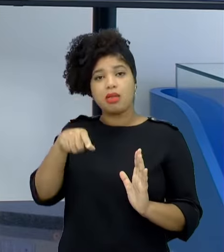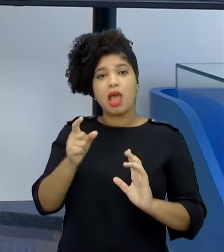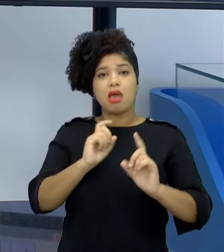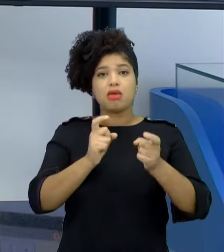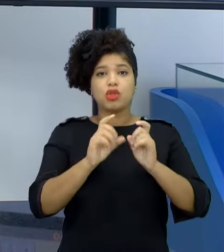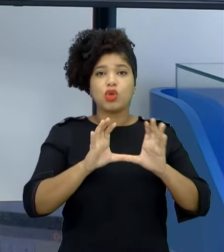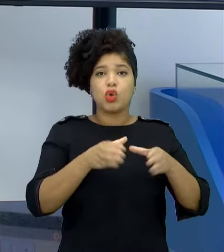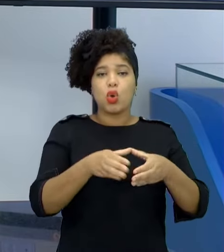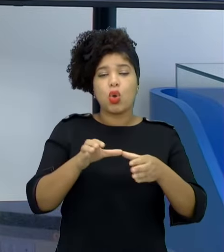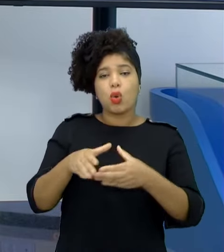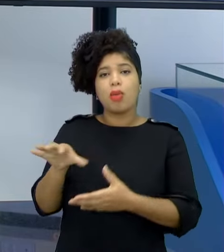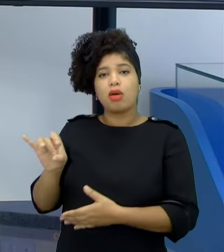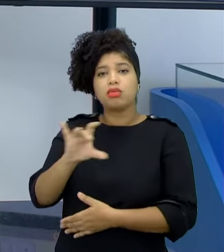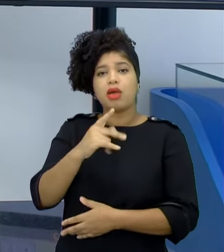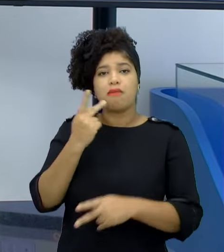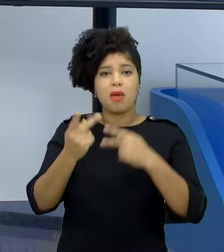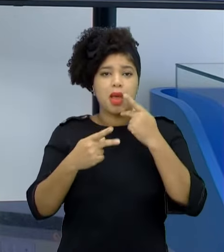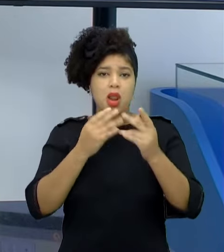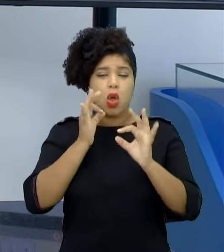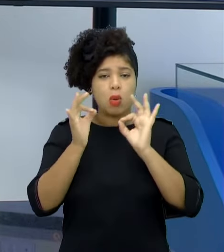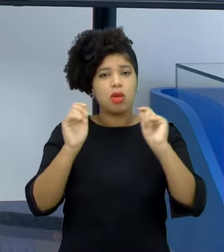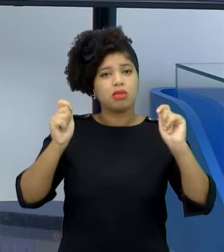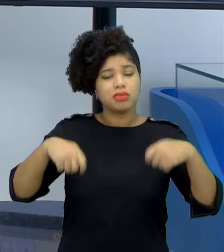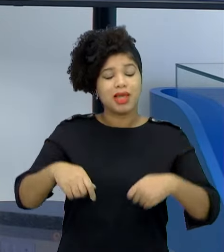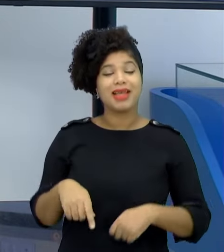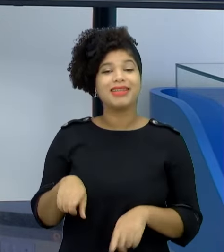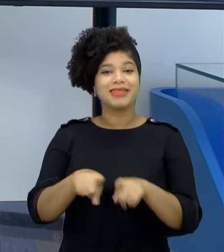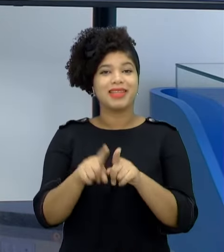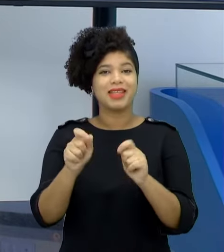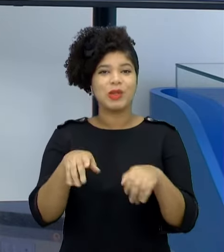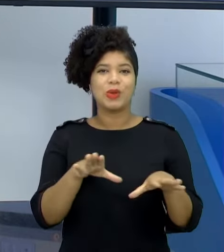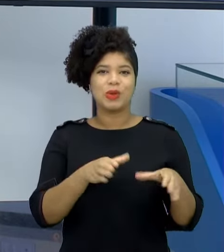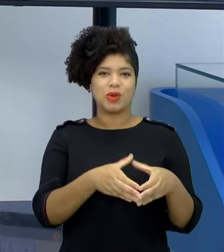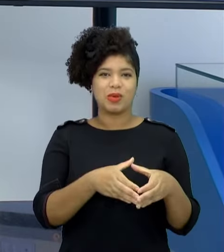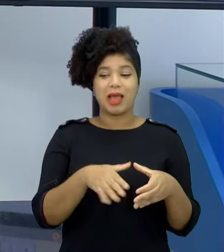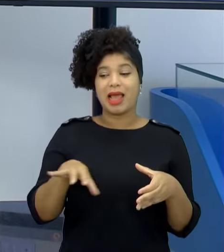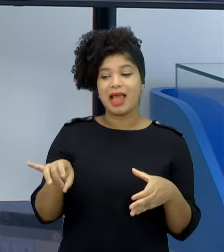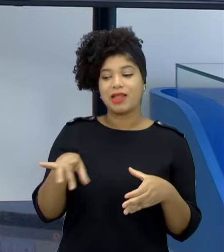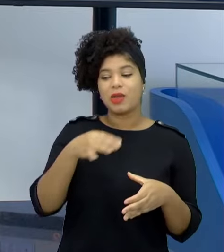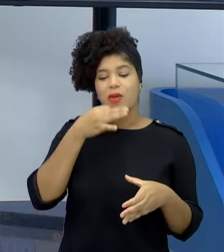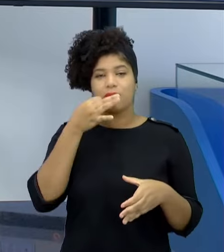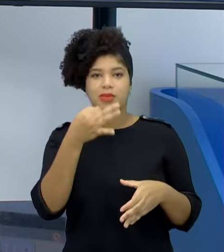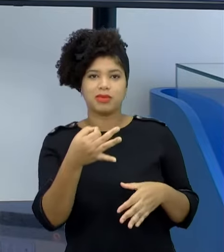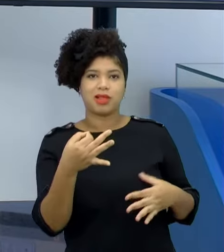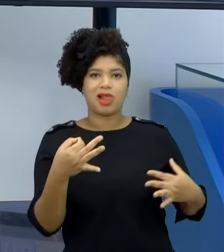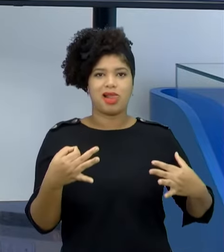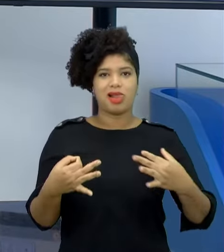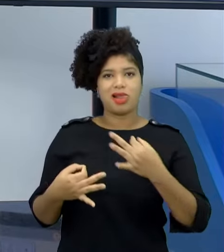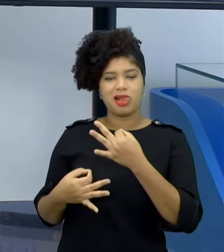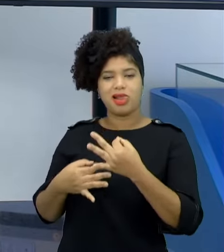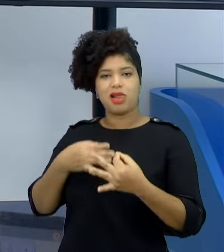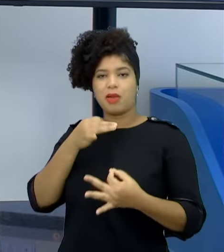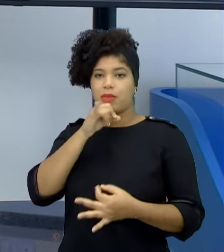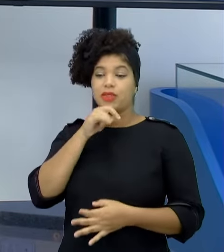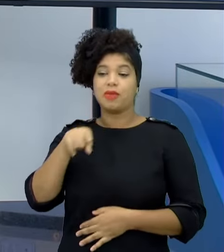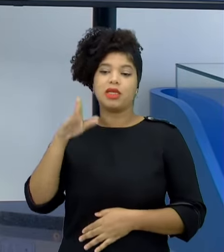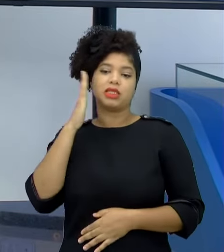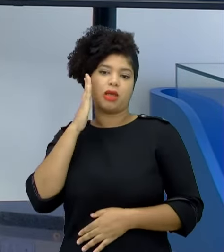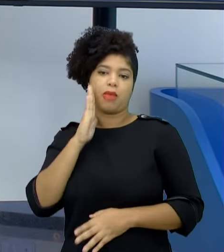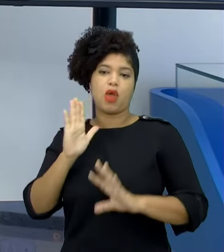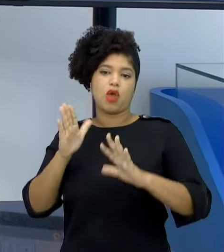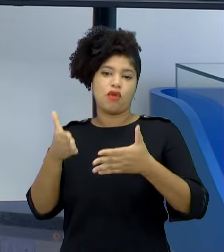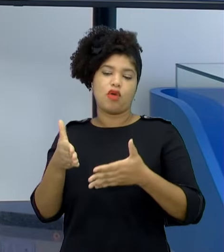mas que um vai falando, pode ser aquele grupo também que cada um fala um pouquinho de alguma coisa. Por exemplo, um se especializou só em